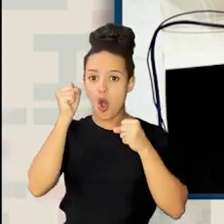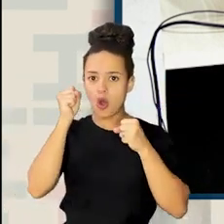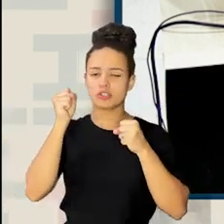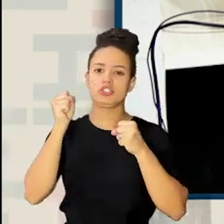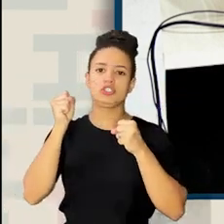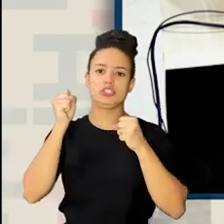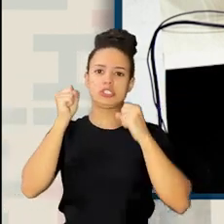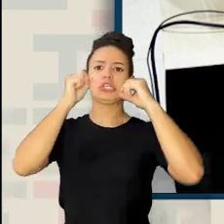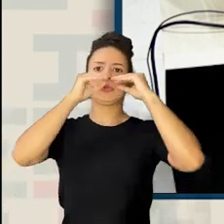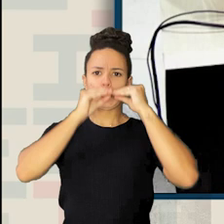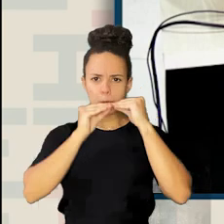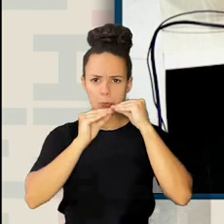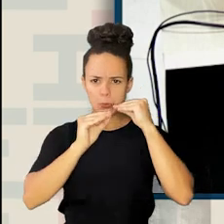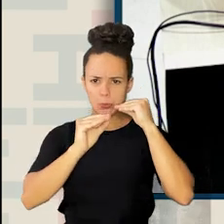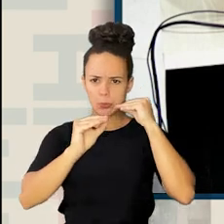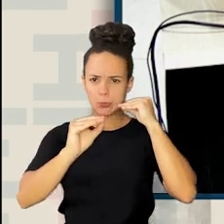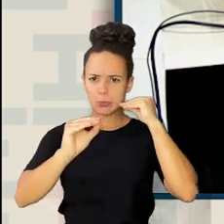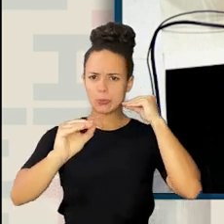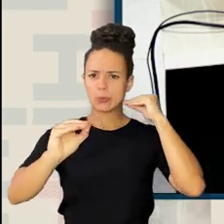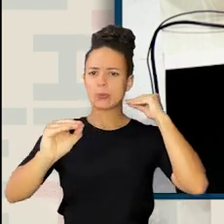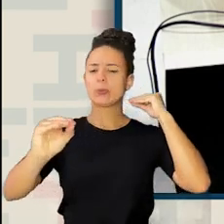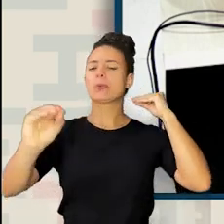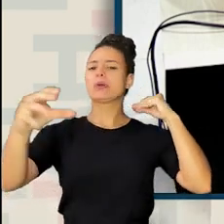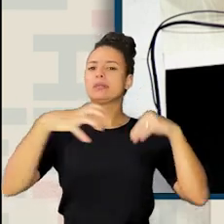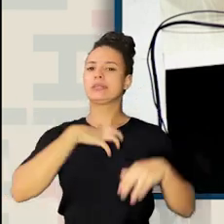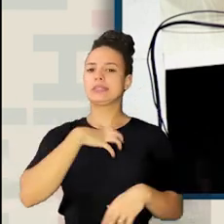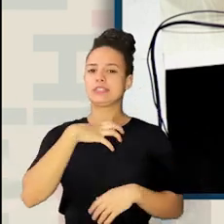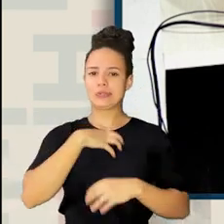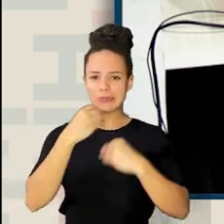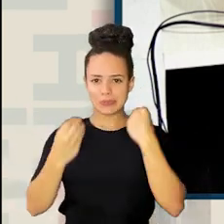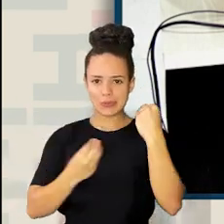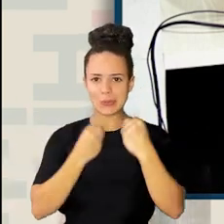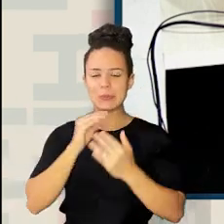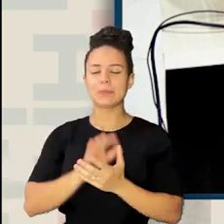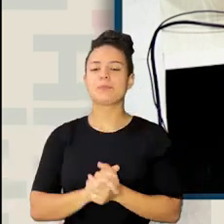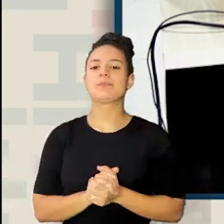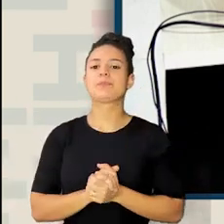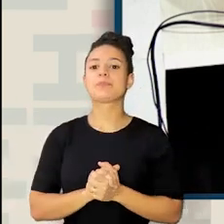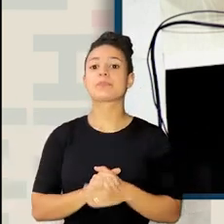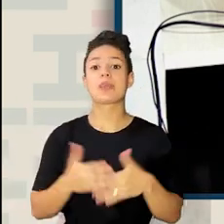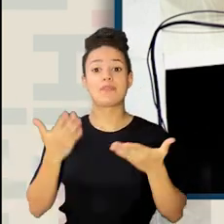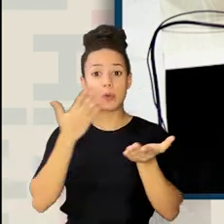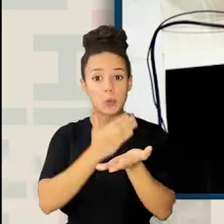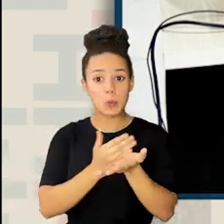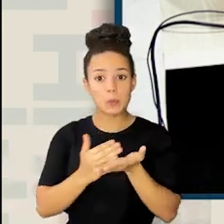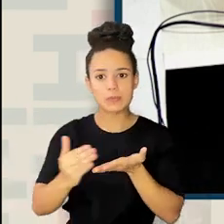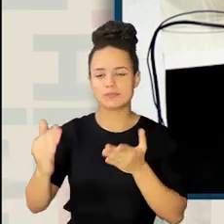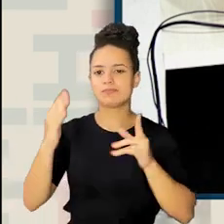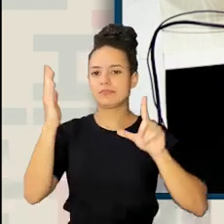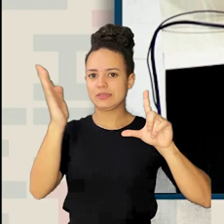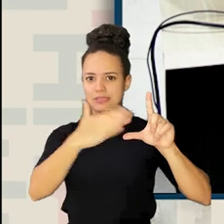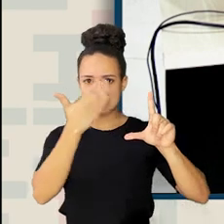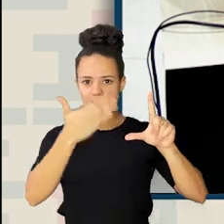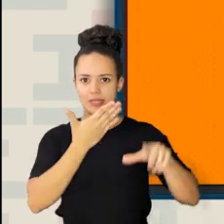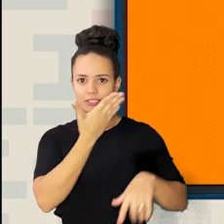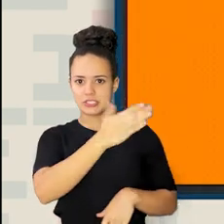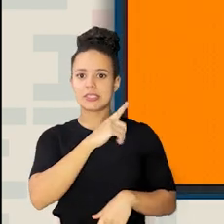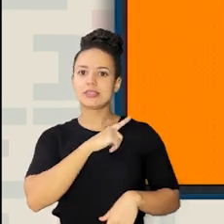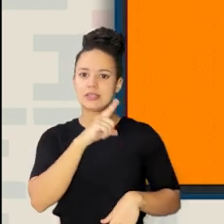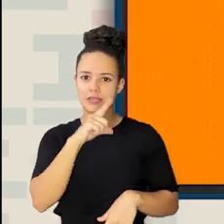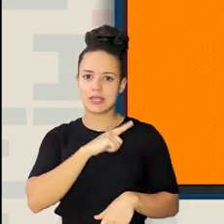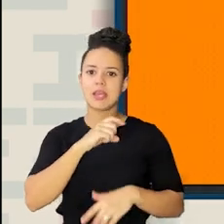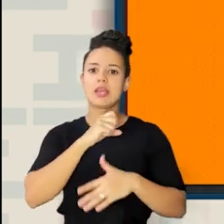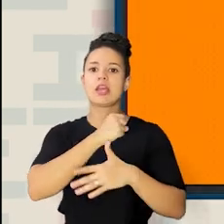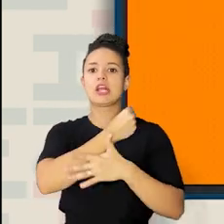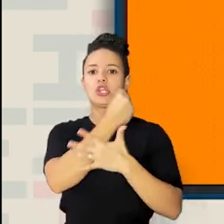mas intenso mesmo, né? Sentindo o som da flauta, tá bom? Então, vamos começar. No slide tem uma sequência de